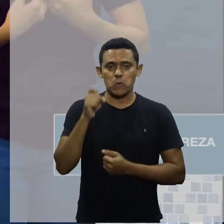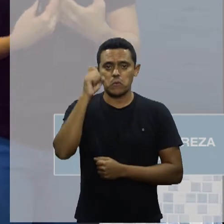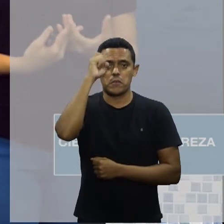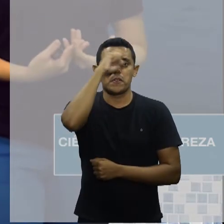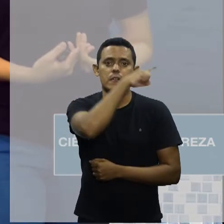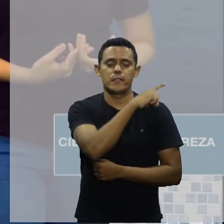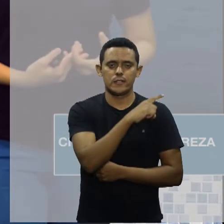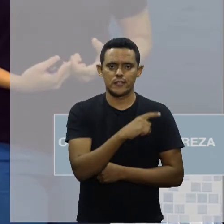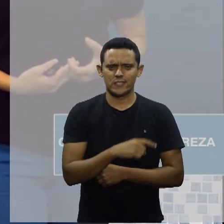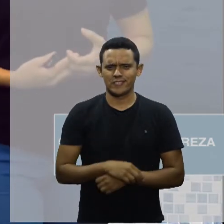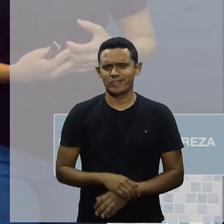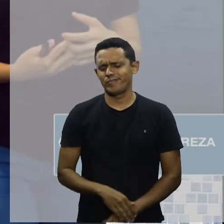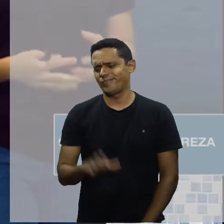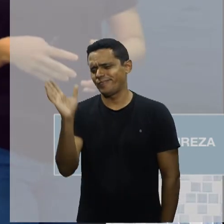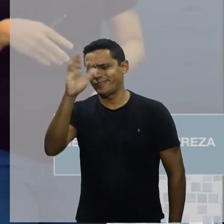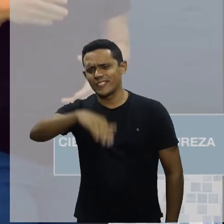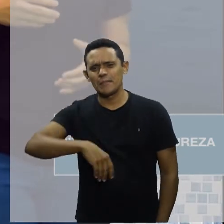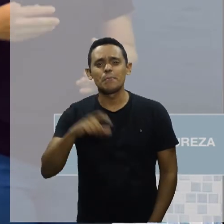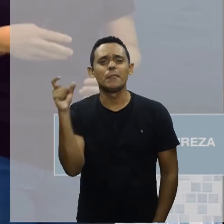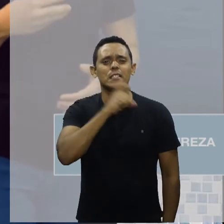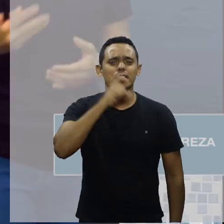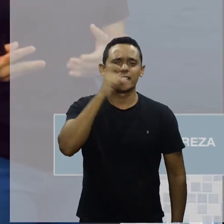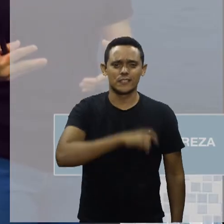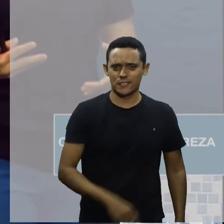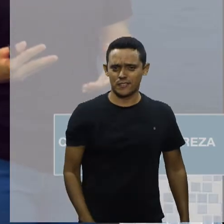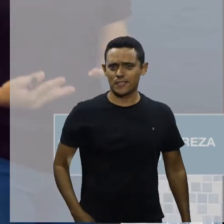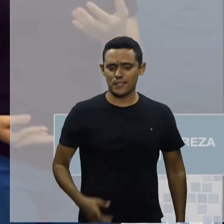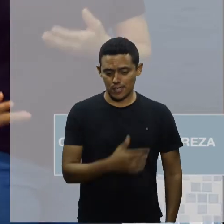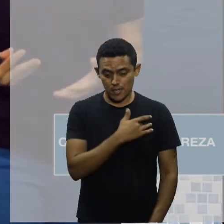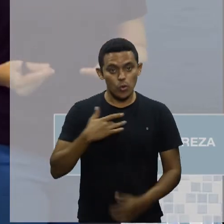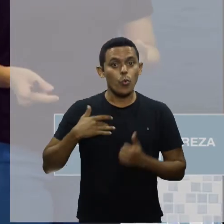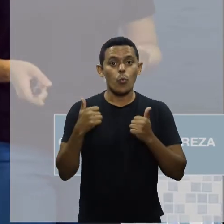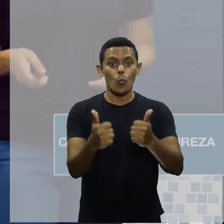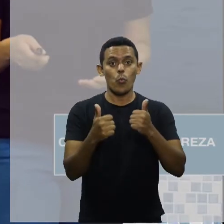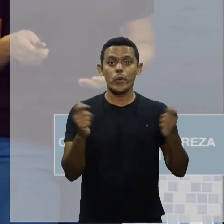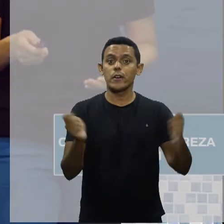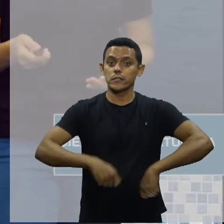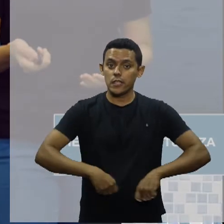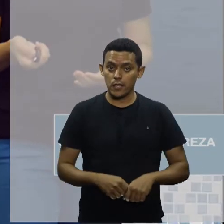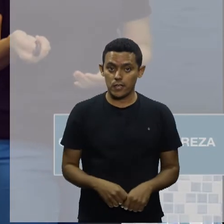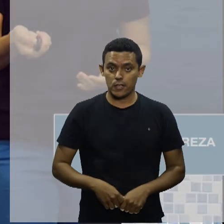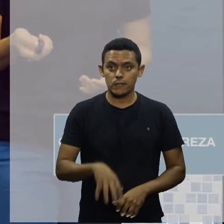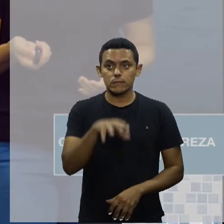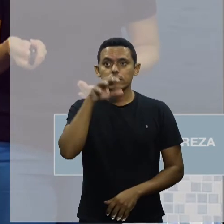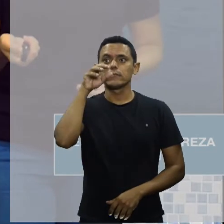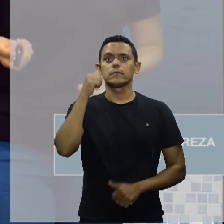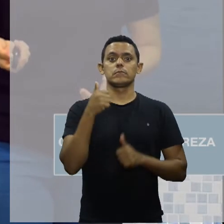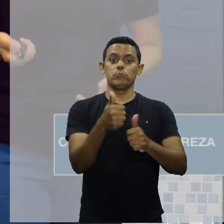máscara e assim elas fazem com que essa pessoa se exponha e possa contrair o vírus.